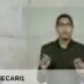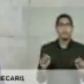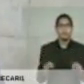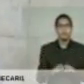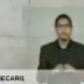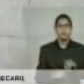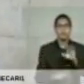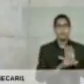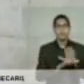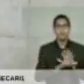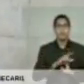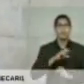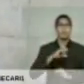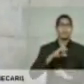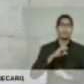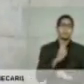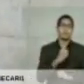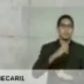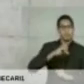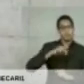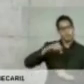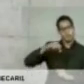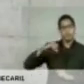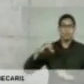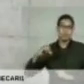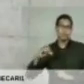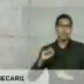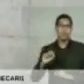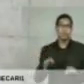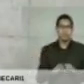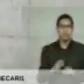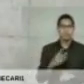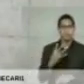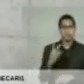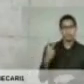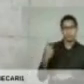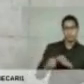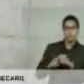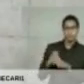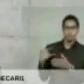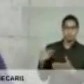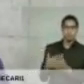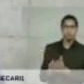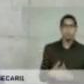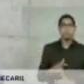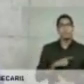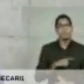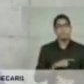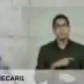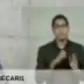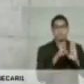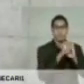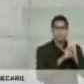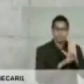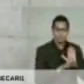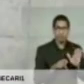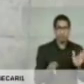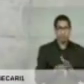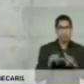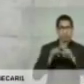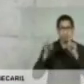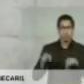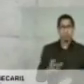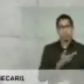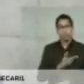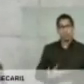Lei 8.989, de 1979, 42 anos, que é, enfim, o estatuto dos funcionários públicos aqui,